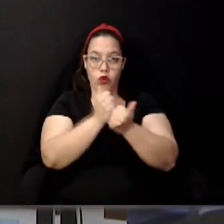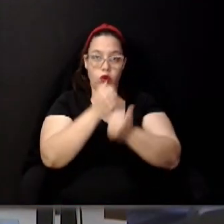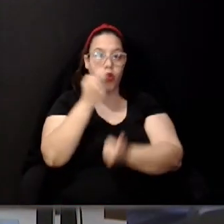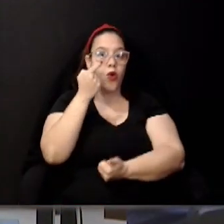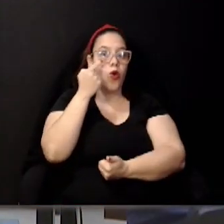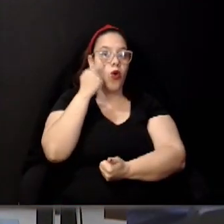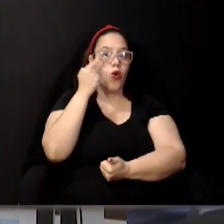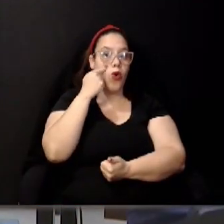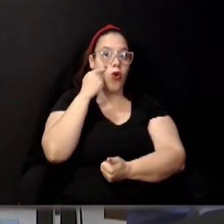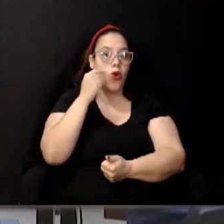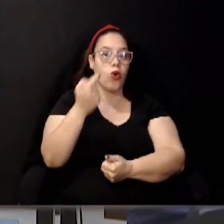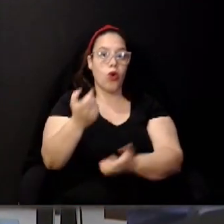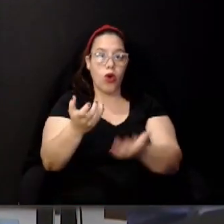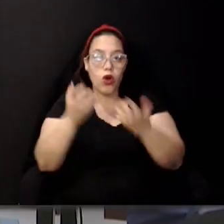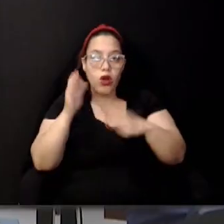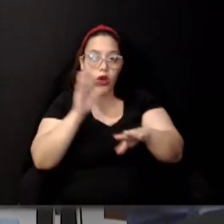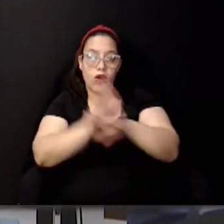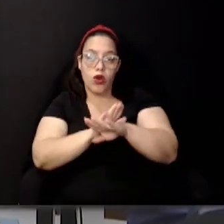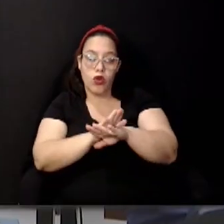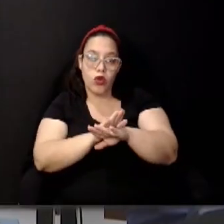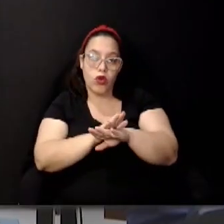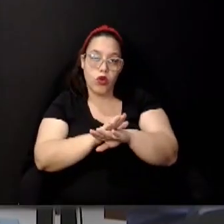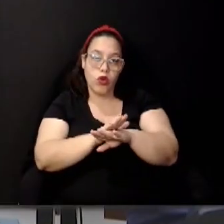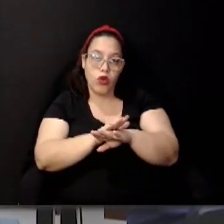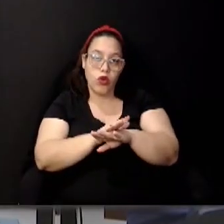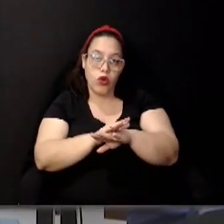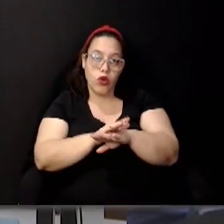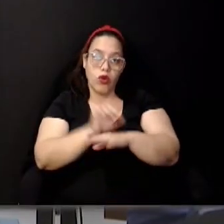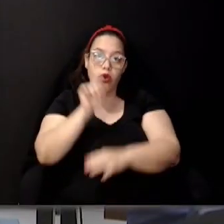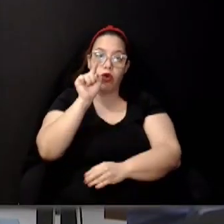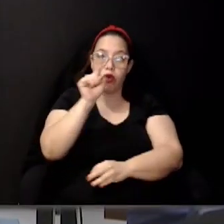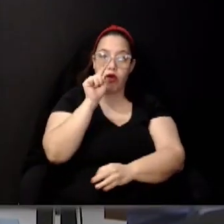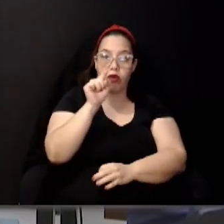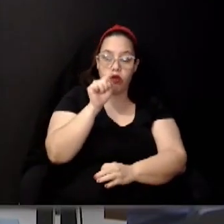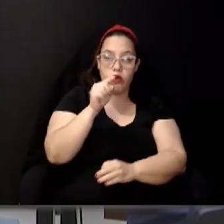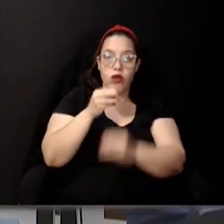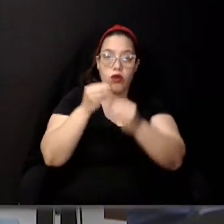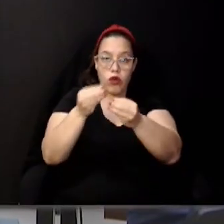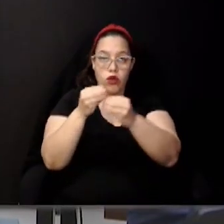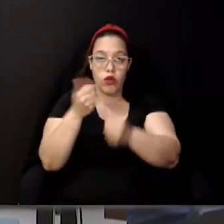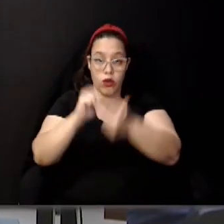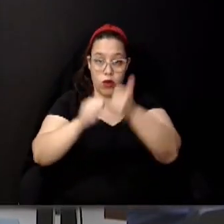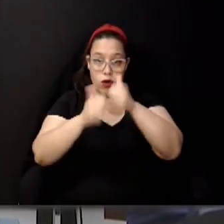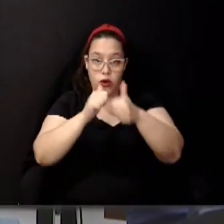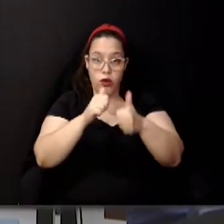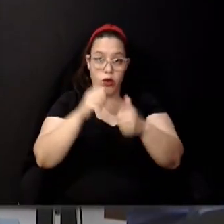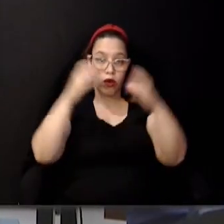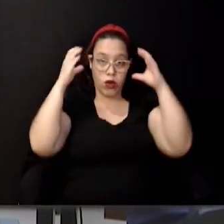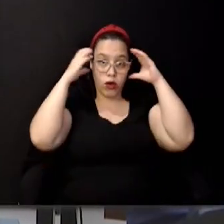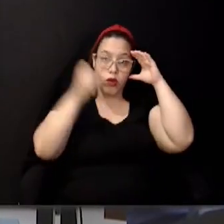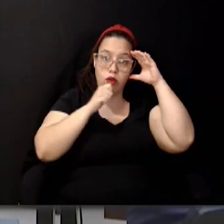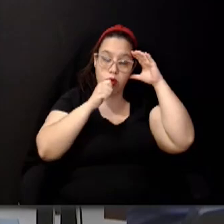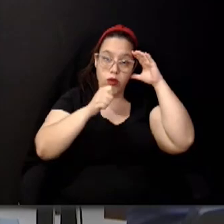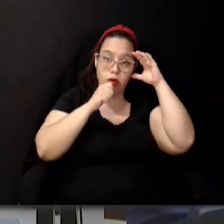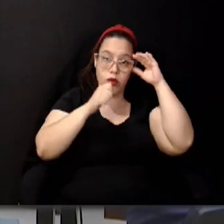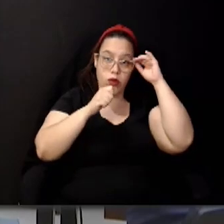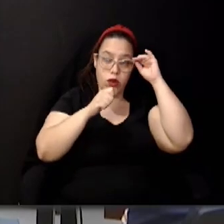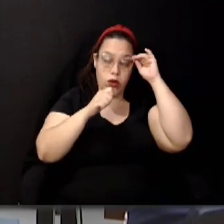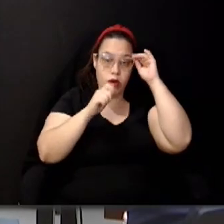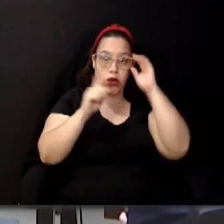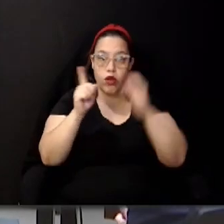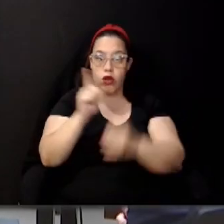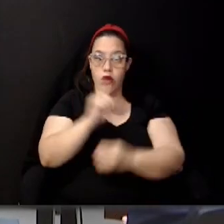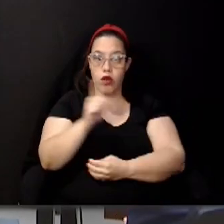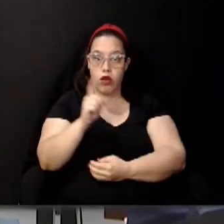ajudar de alguma maneira. Será que se você levar para fazer uma avaliação na fono... Eu nunca vou falar médico primeiro. Claro que se eu